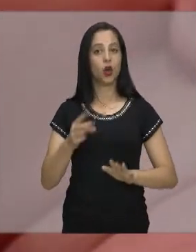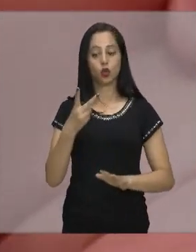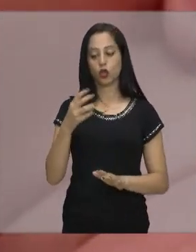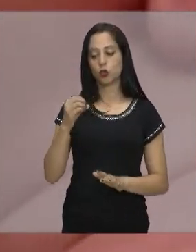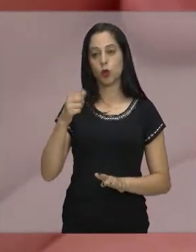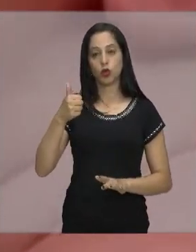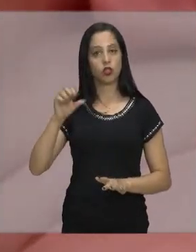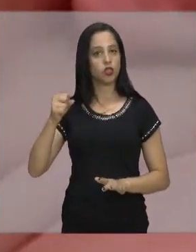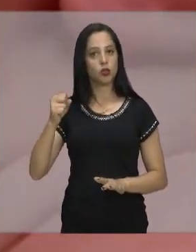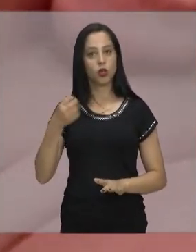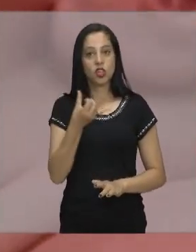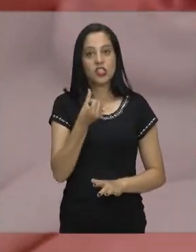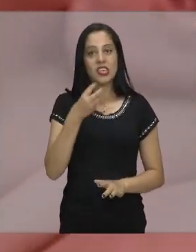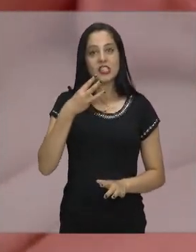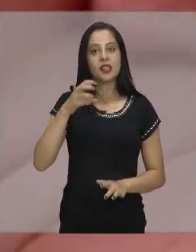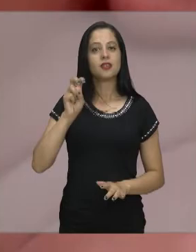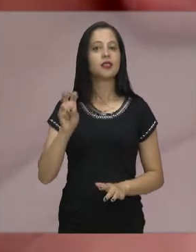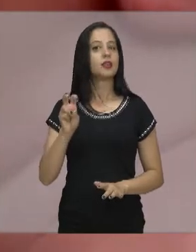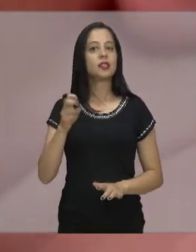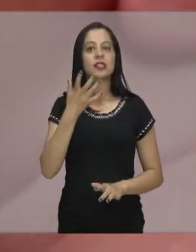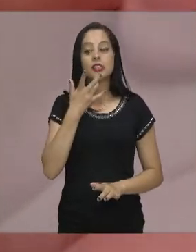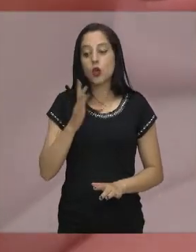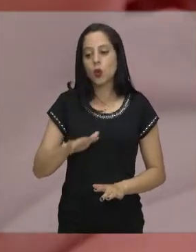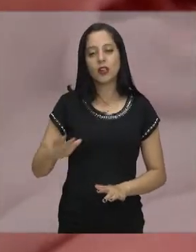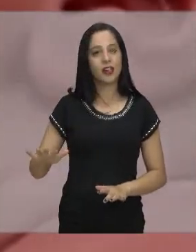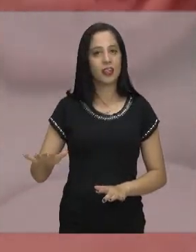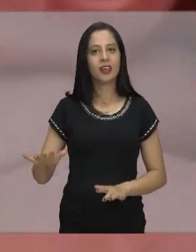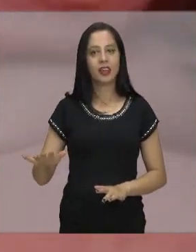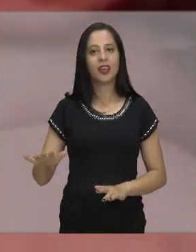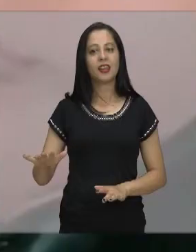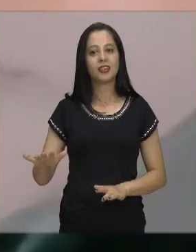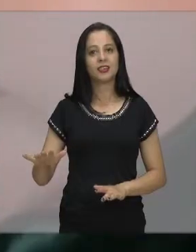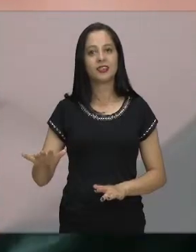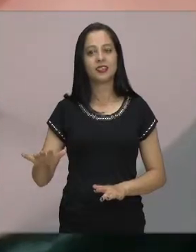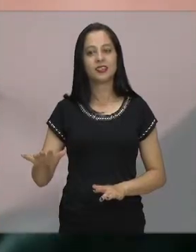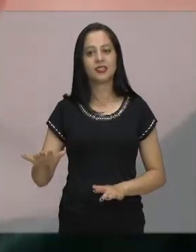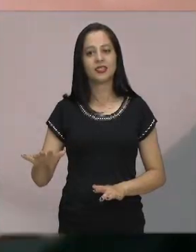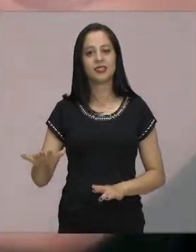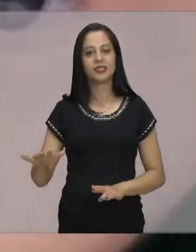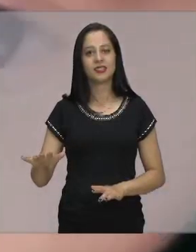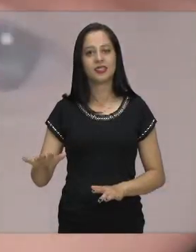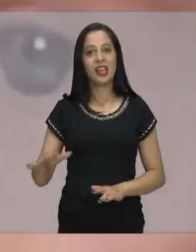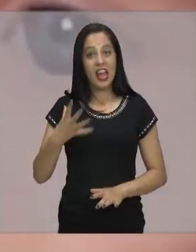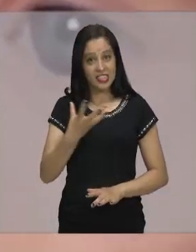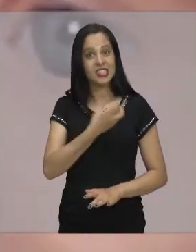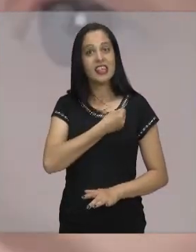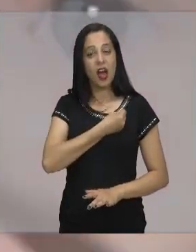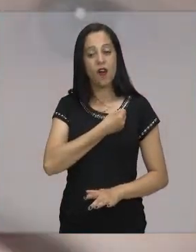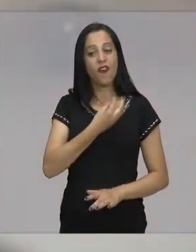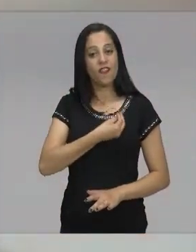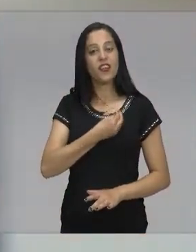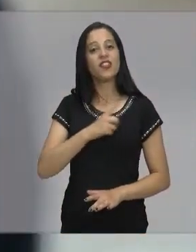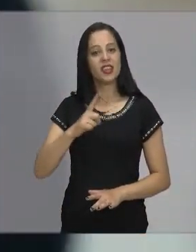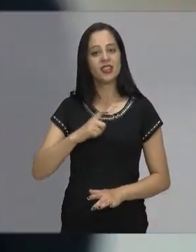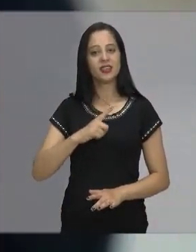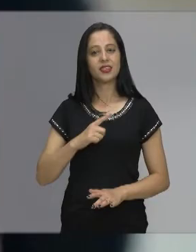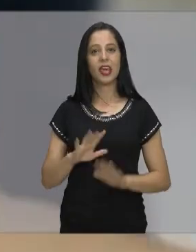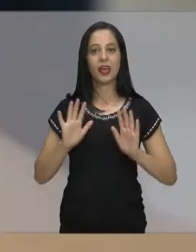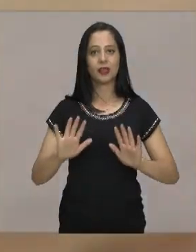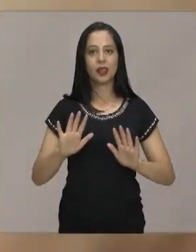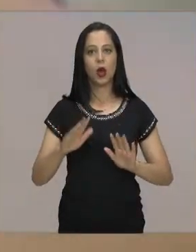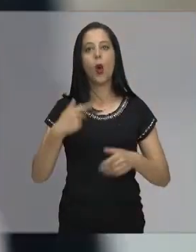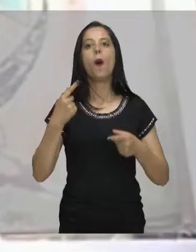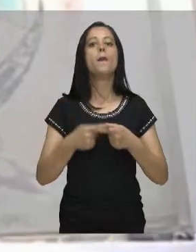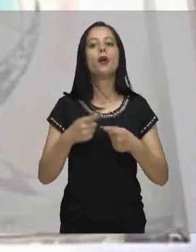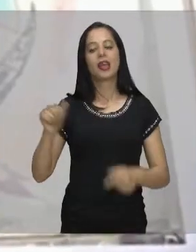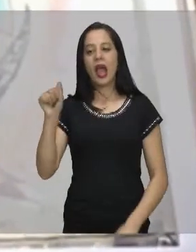2018, 635 crianças foram poupadas da morte. Contudo, mais difícil do que convencer mães a não matarem seus